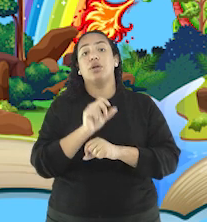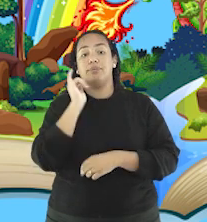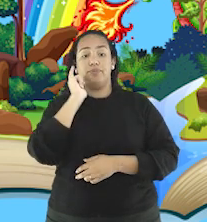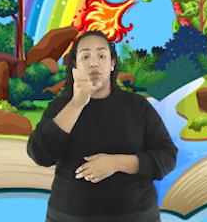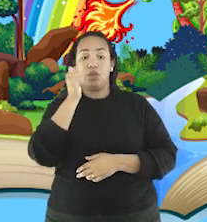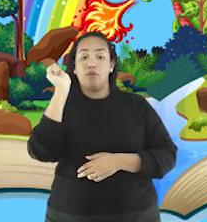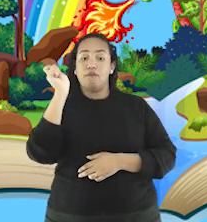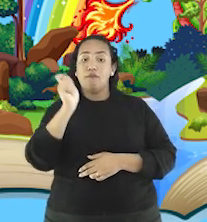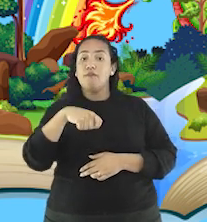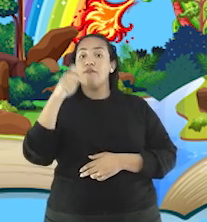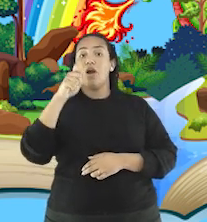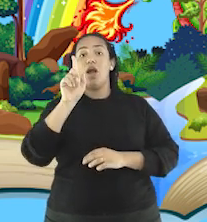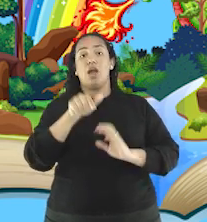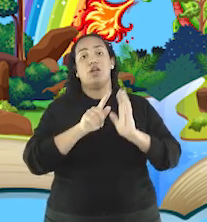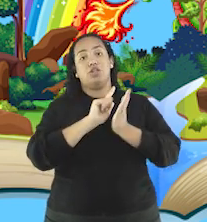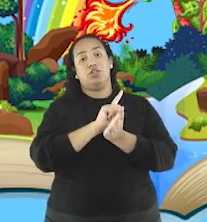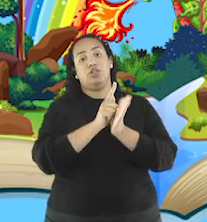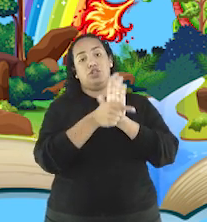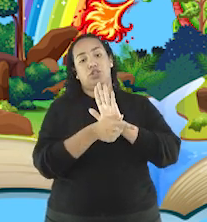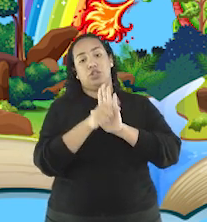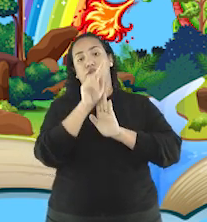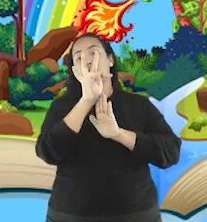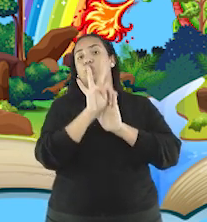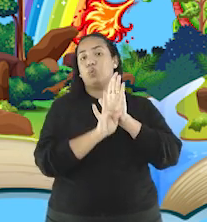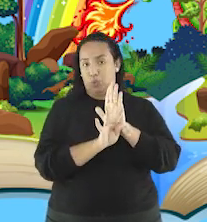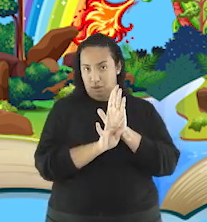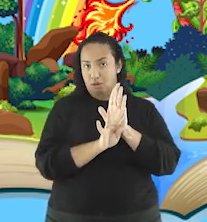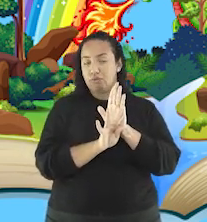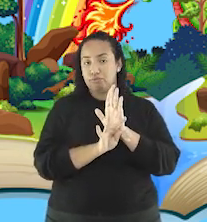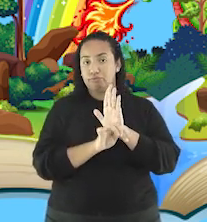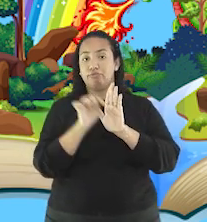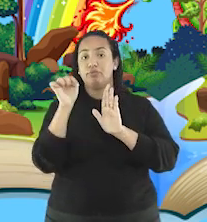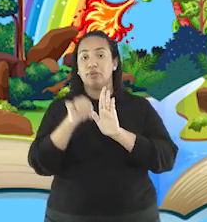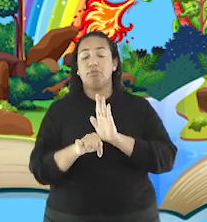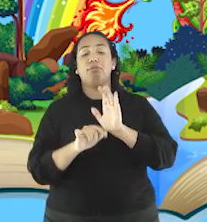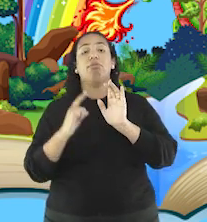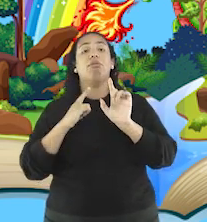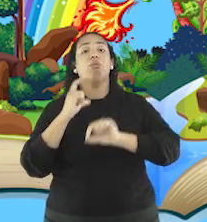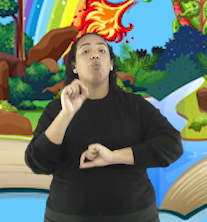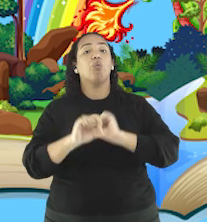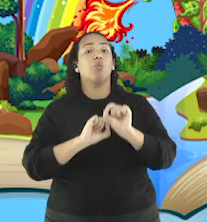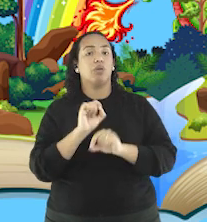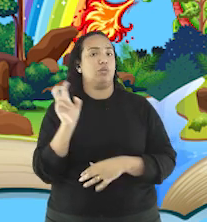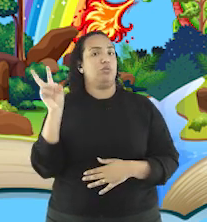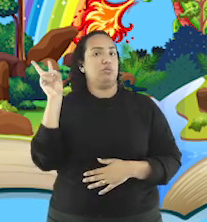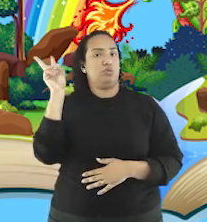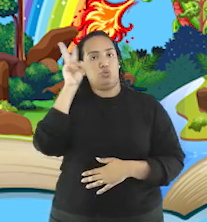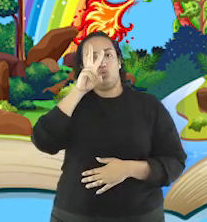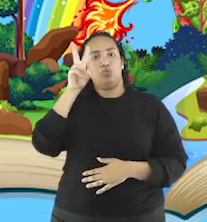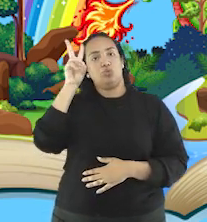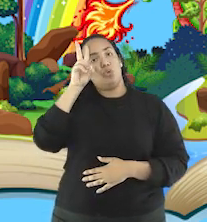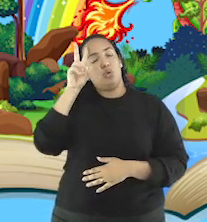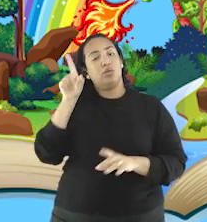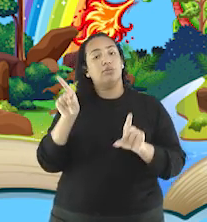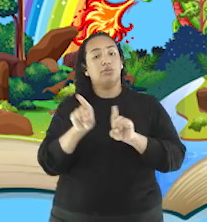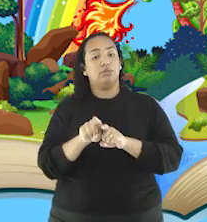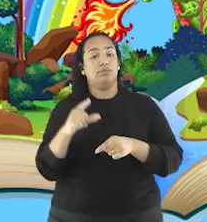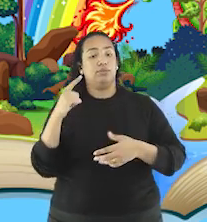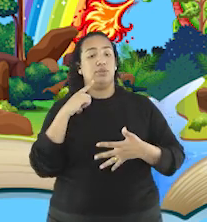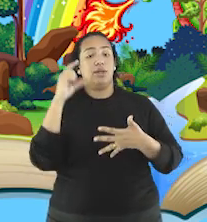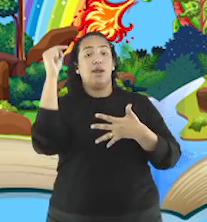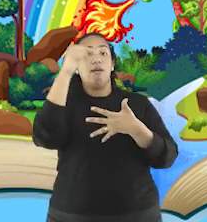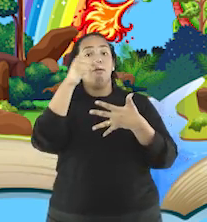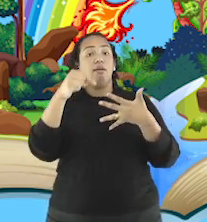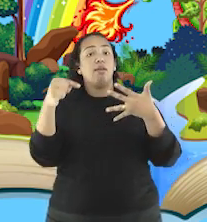de fadas é um gênero textual que consiste em uma história onde